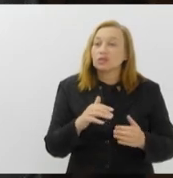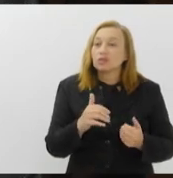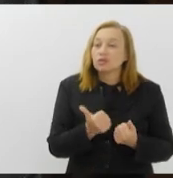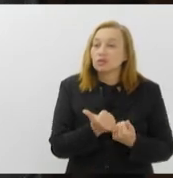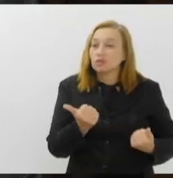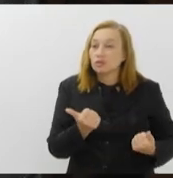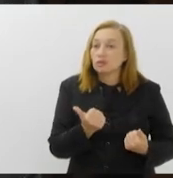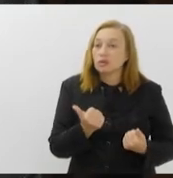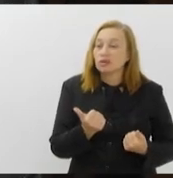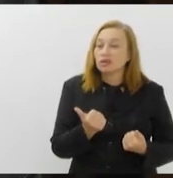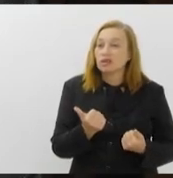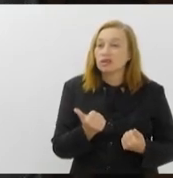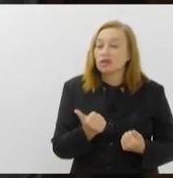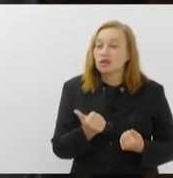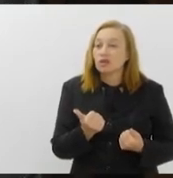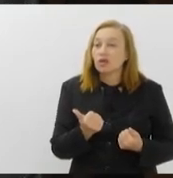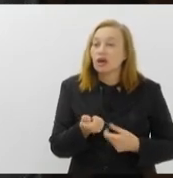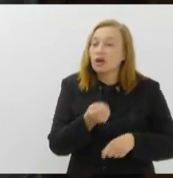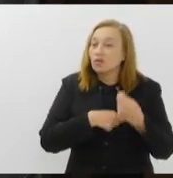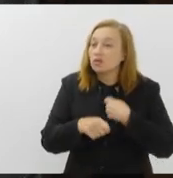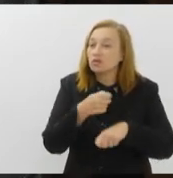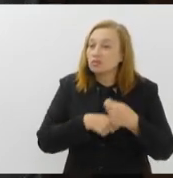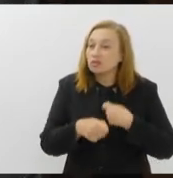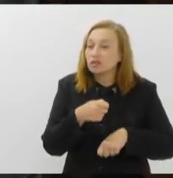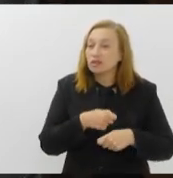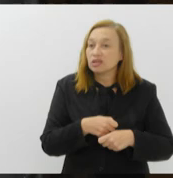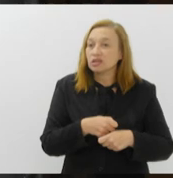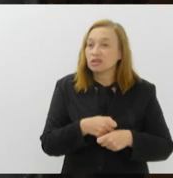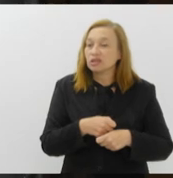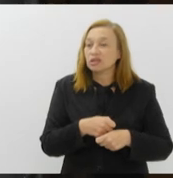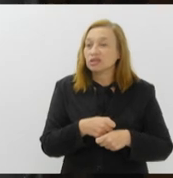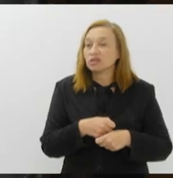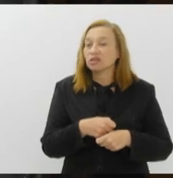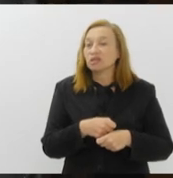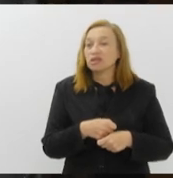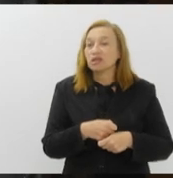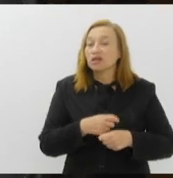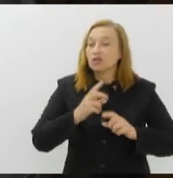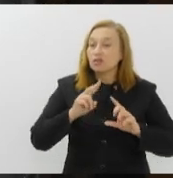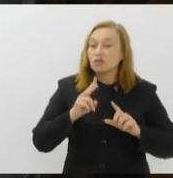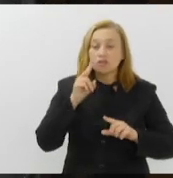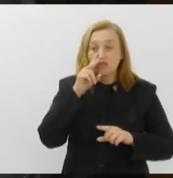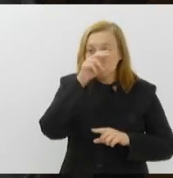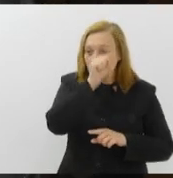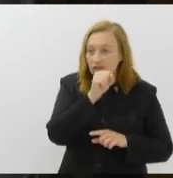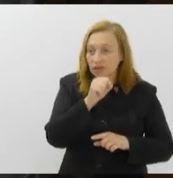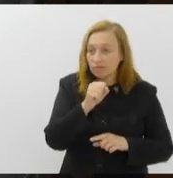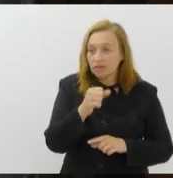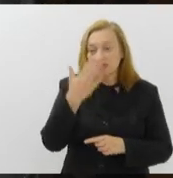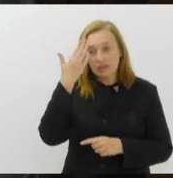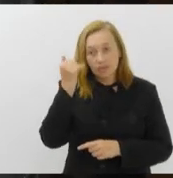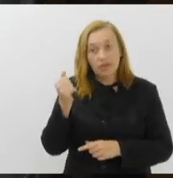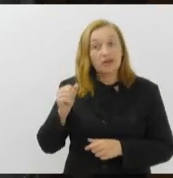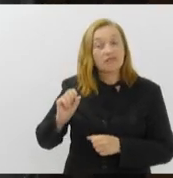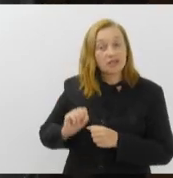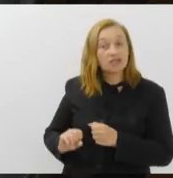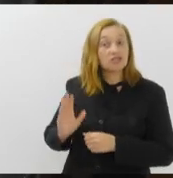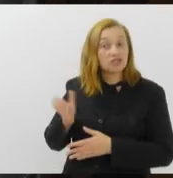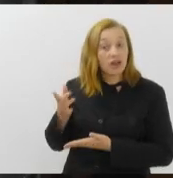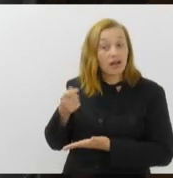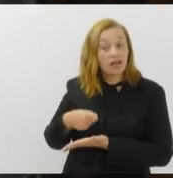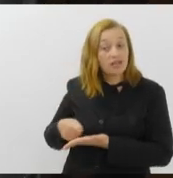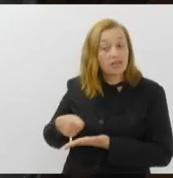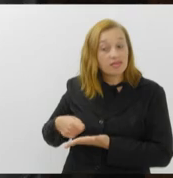autonomia econômica, nos fortalece enquanto o nosso saber fazer, que foi aqui o que eu até anotei